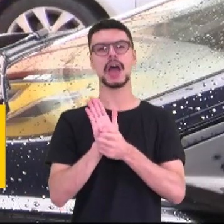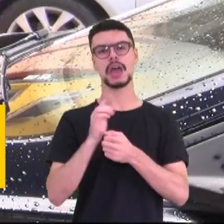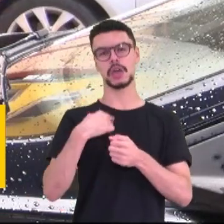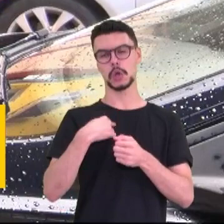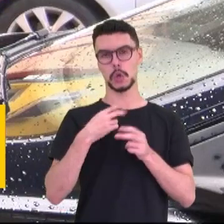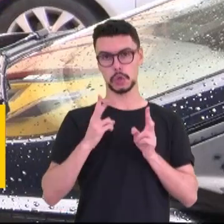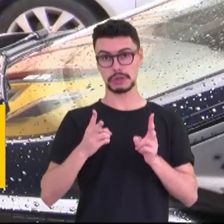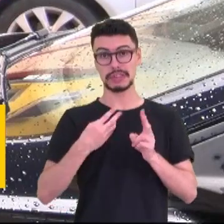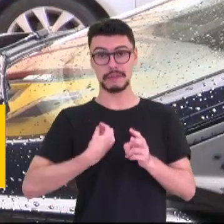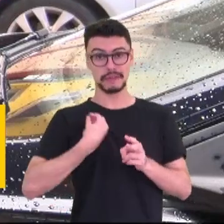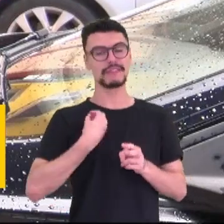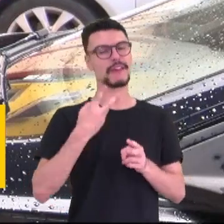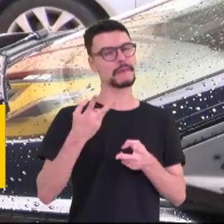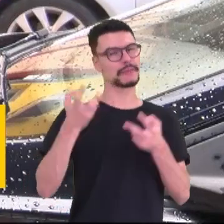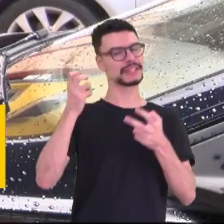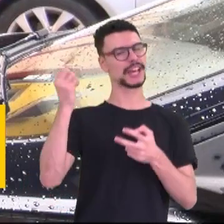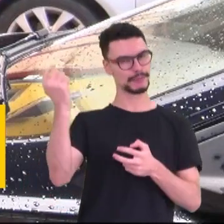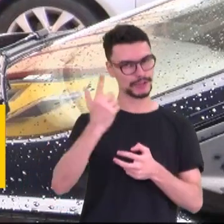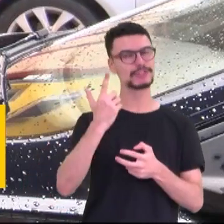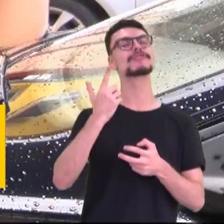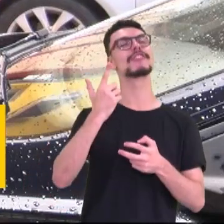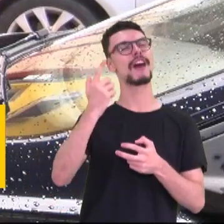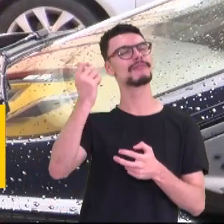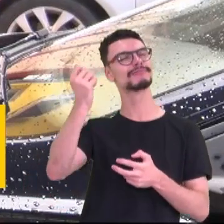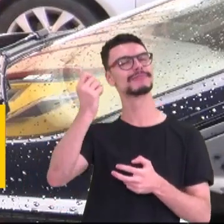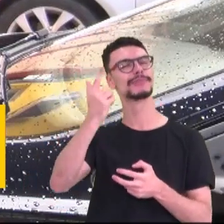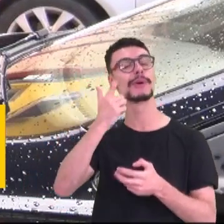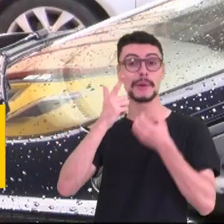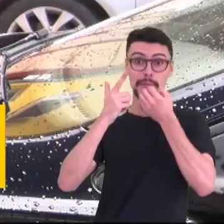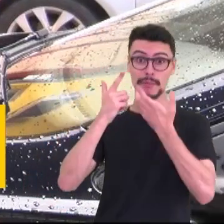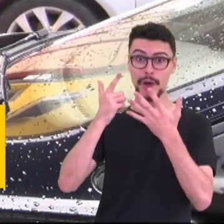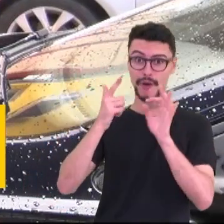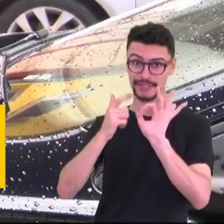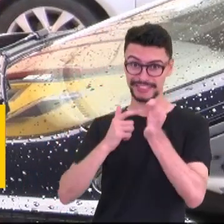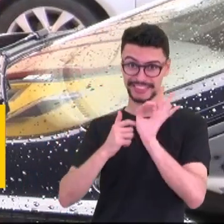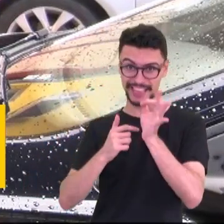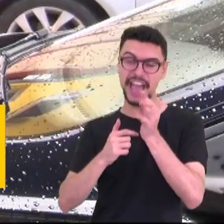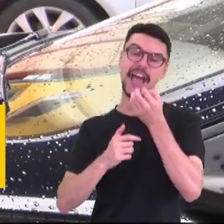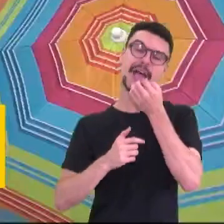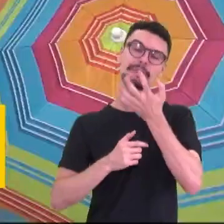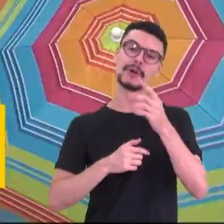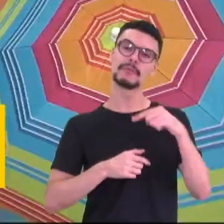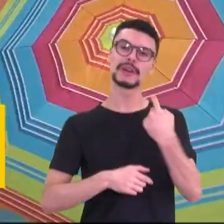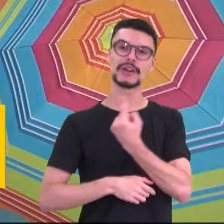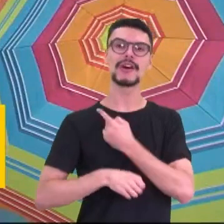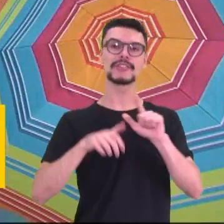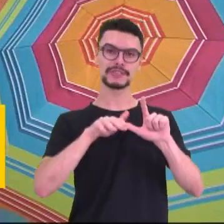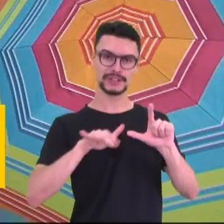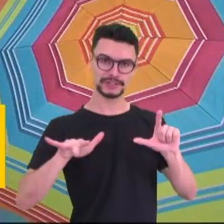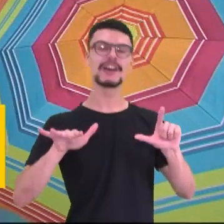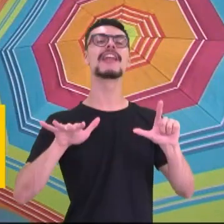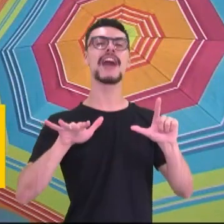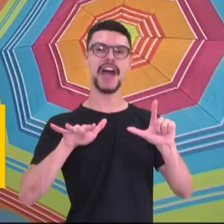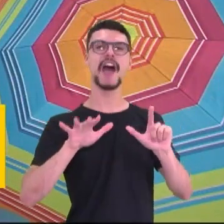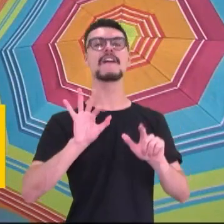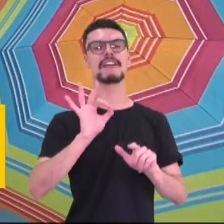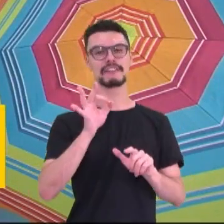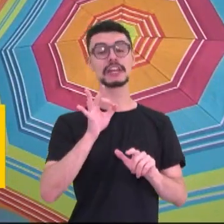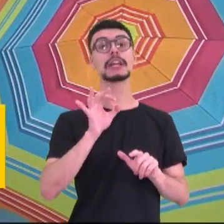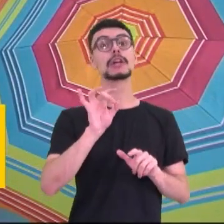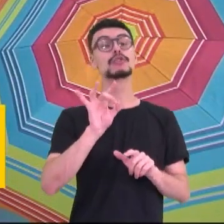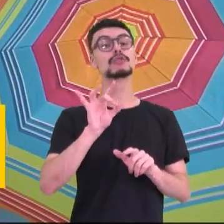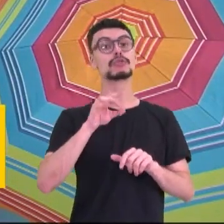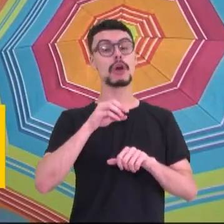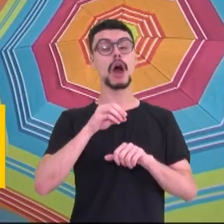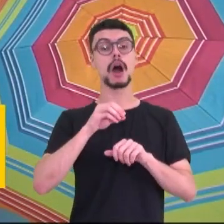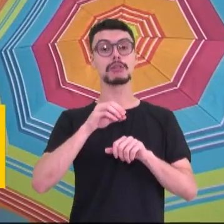solzinho tá aqui, viu? Tá aparecendo já. Coisa boa, né? Notícia boa aqui para nós do litoral. Notícia boa, né, Bruninha? Só comentando um pouquinho